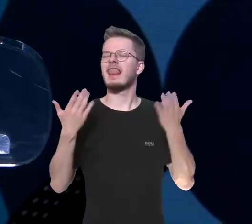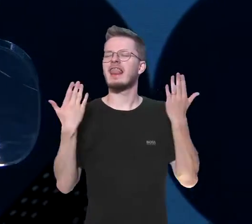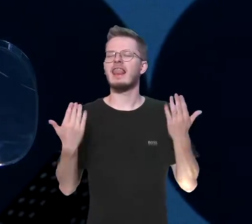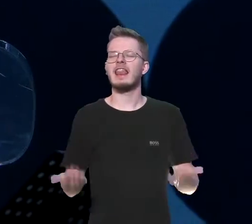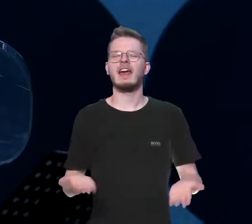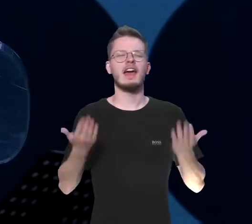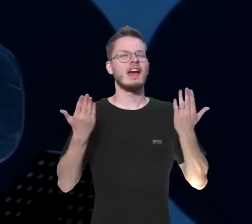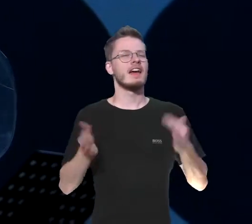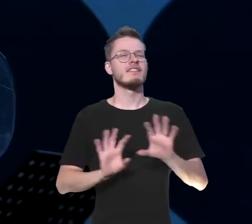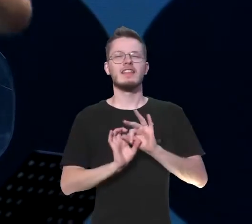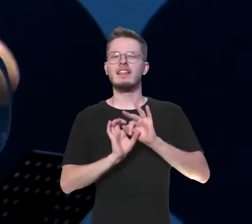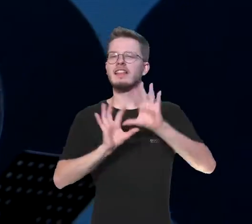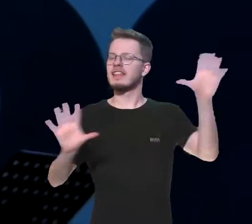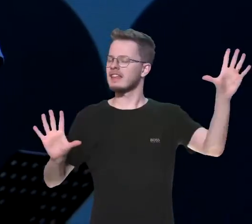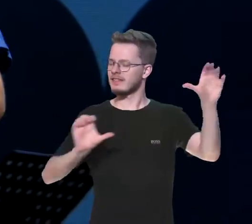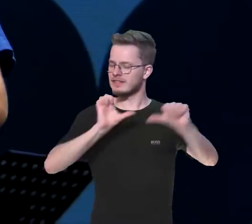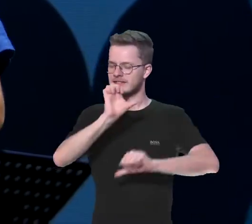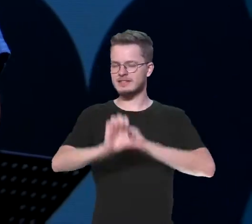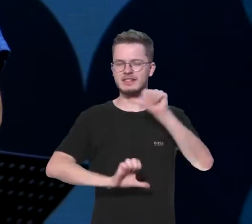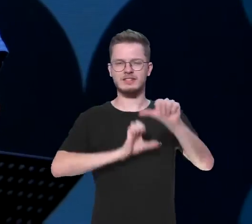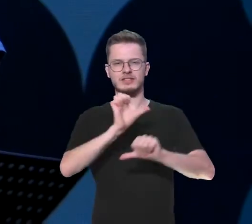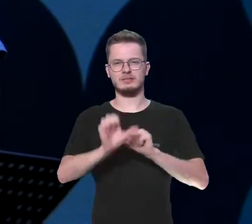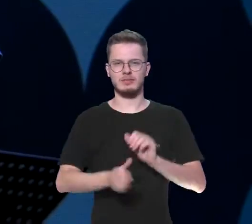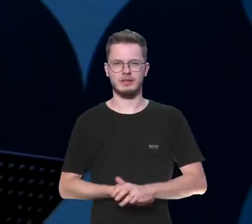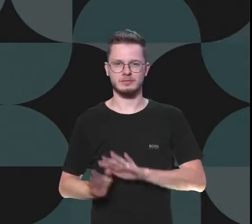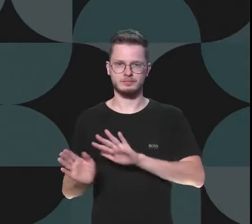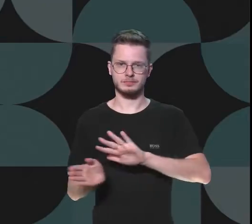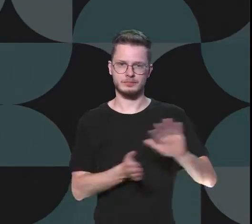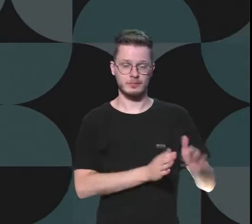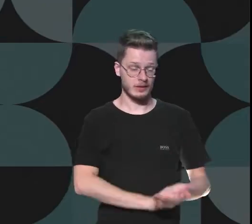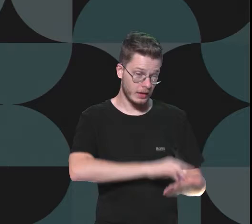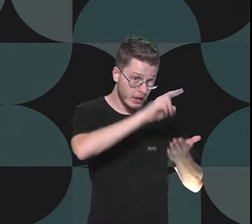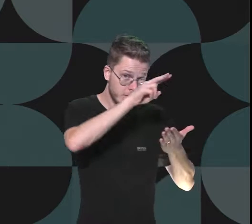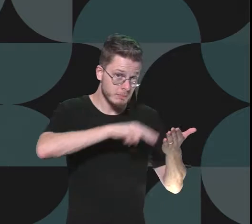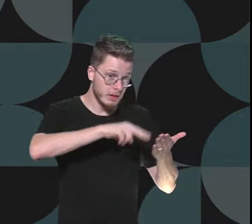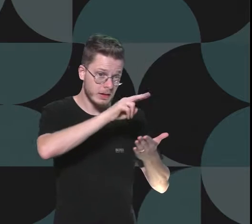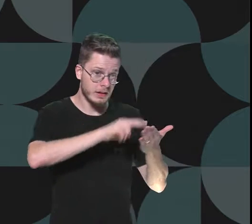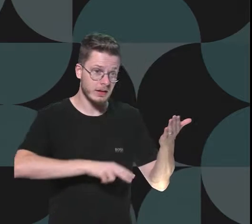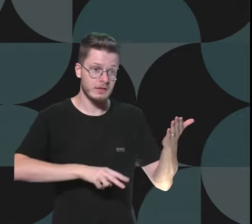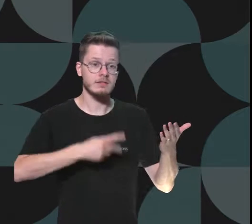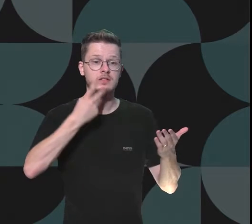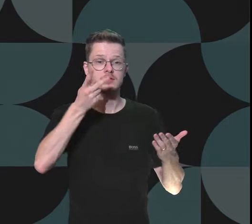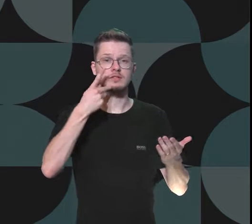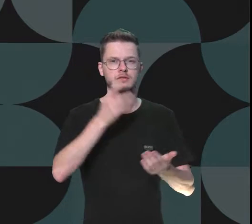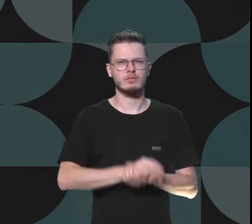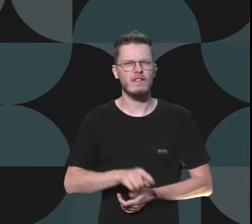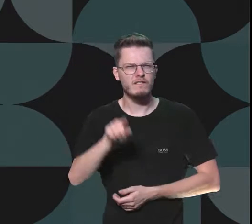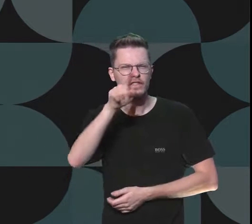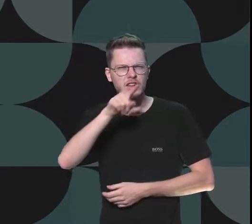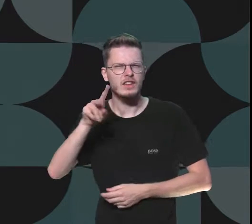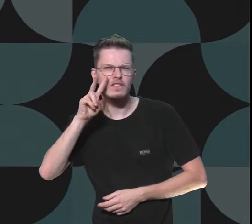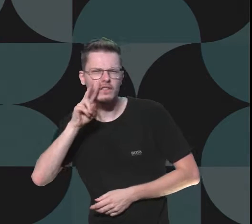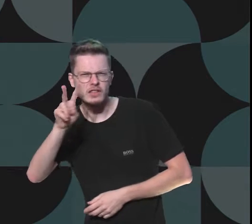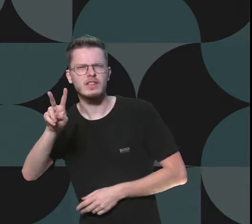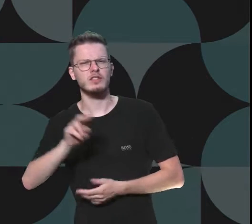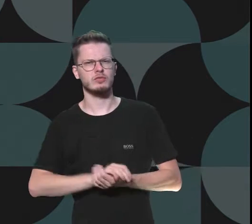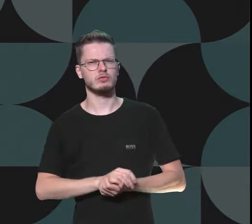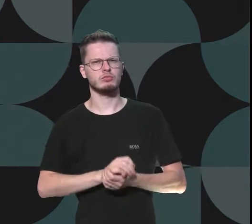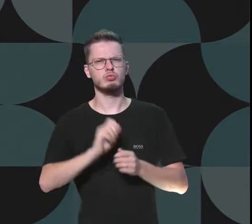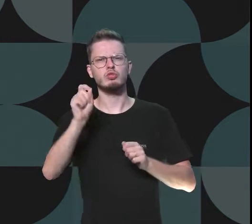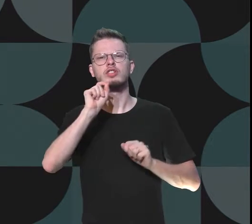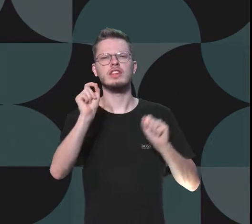Vocês estão comigo? Amém? A palavra de Deus vai dizer: vocês ouviram o que foi dito aos antigos, não